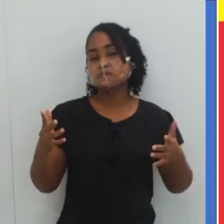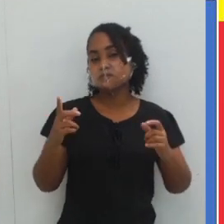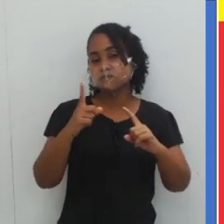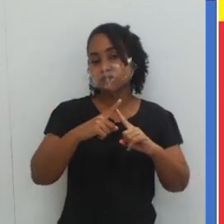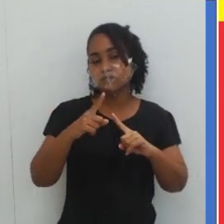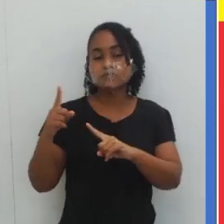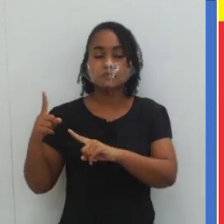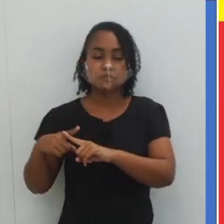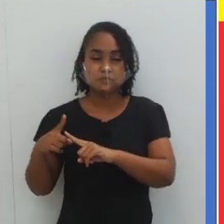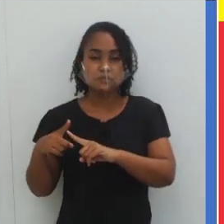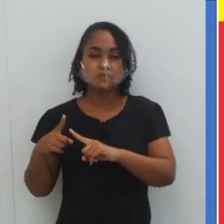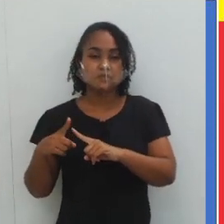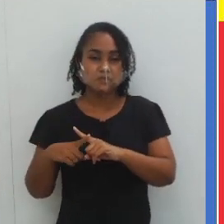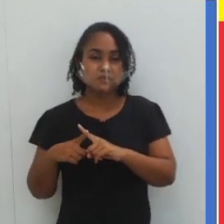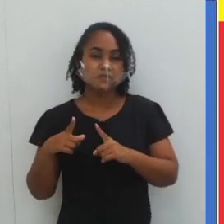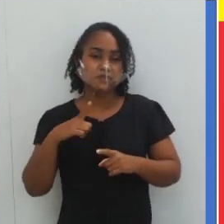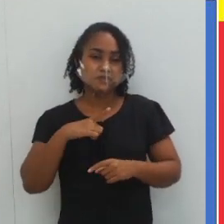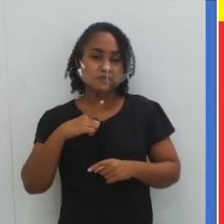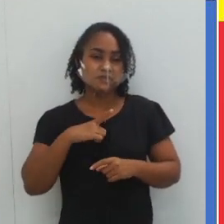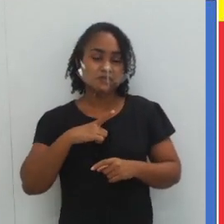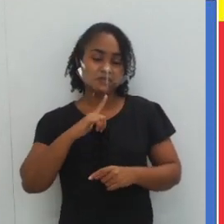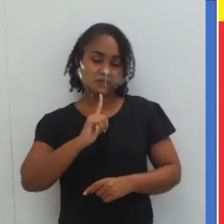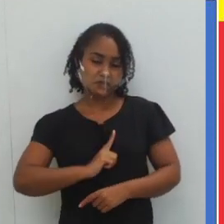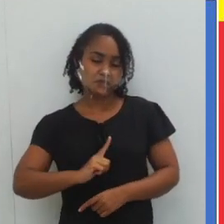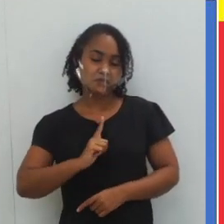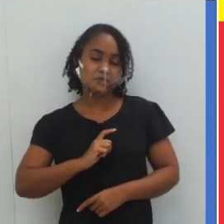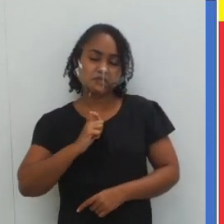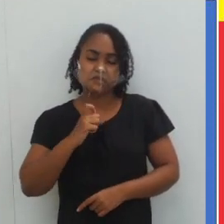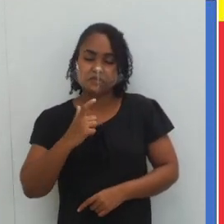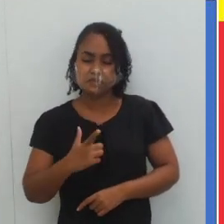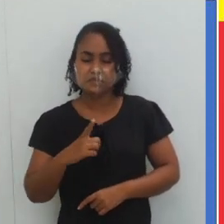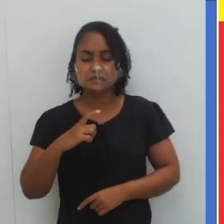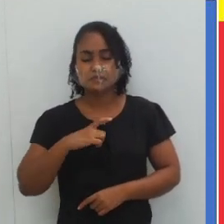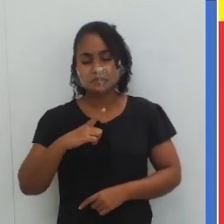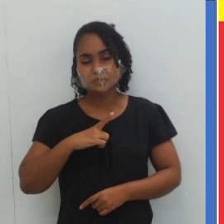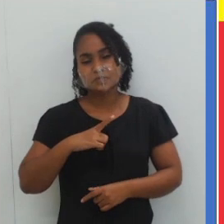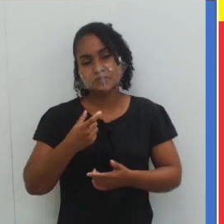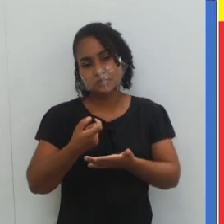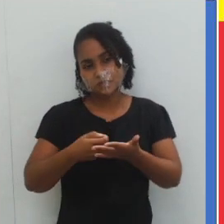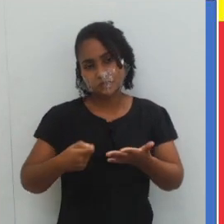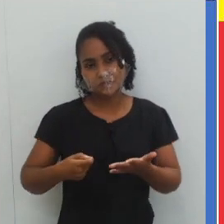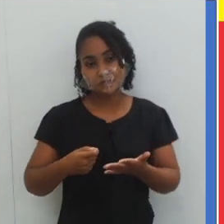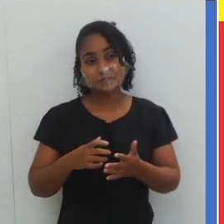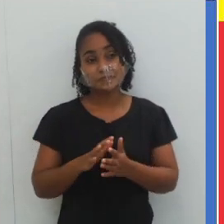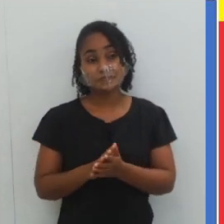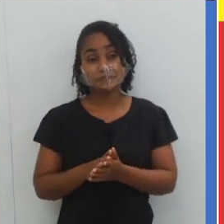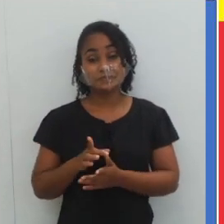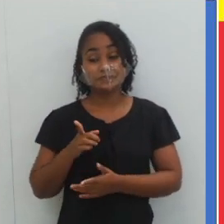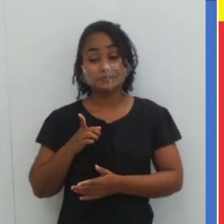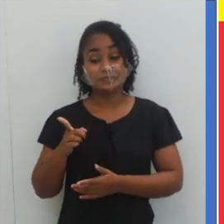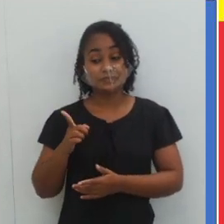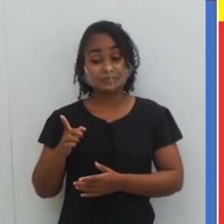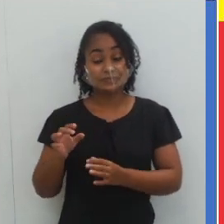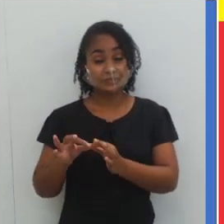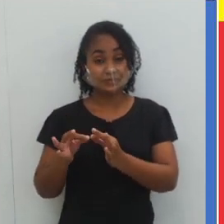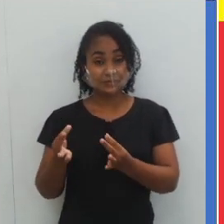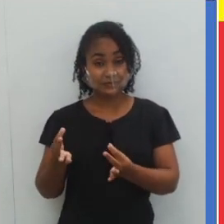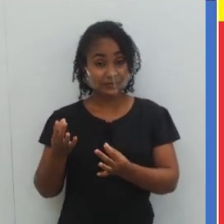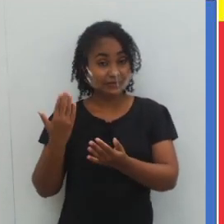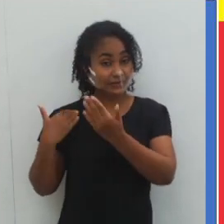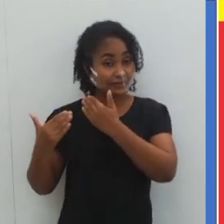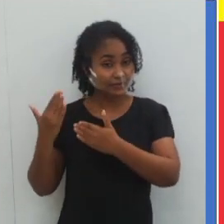entre um e outro na questão da gramática e, claro, também na escrita. O Simple Past,